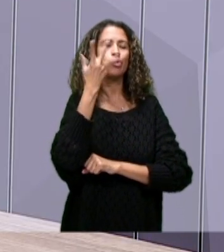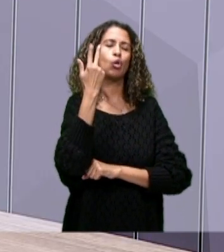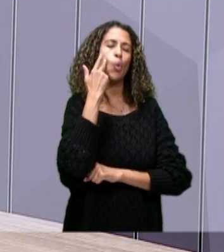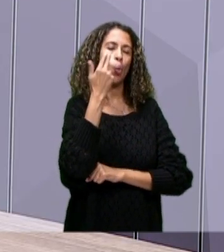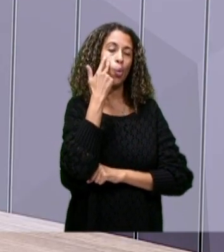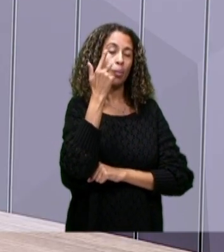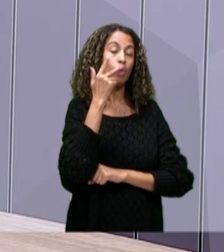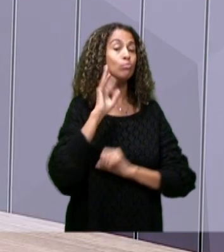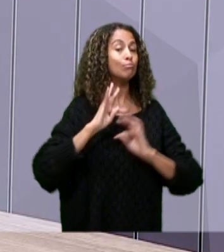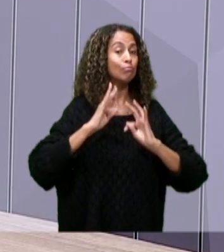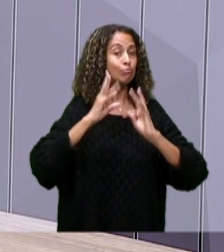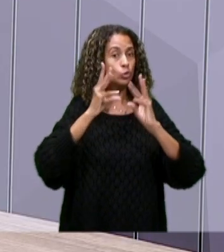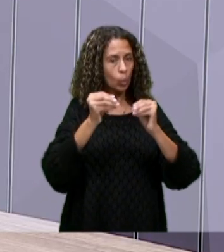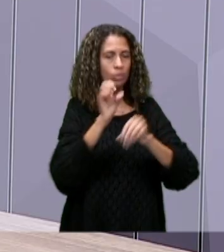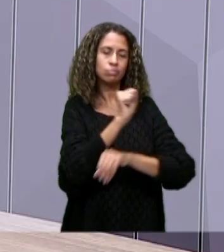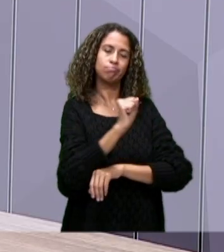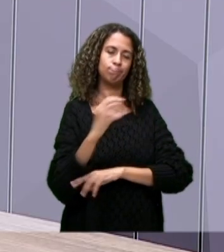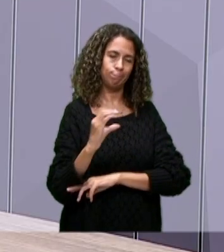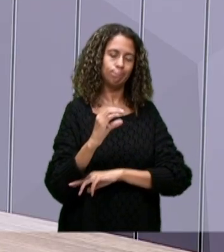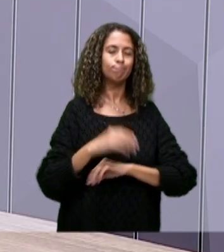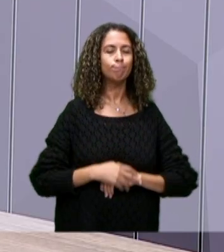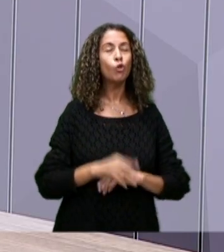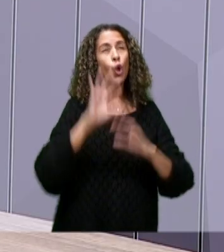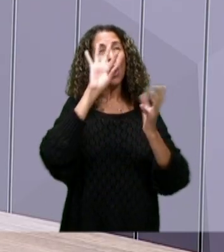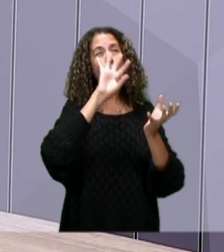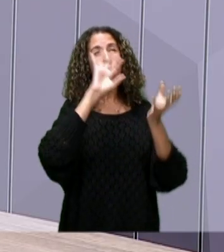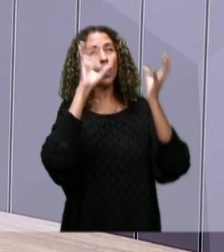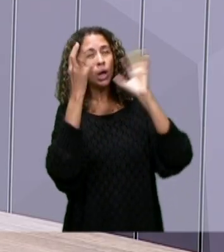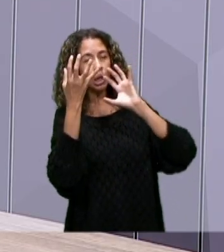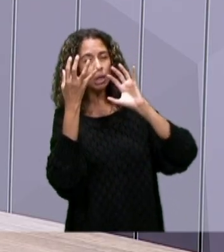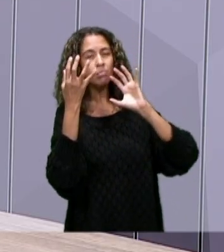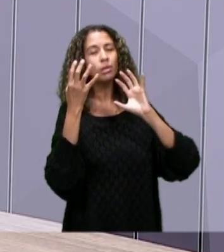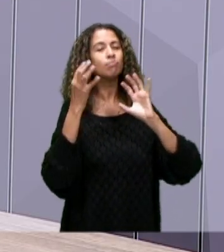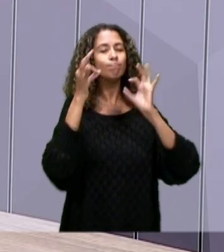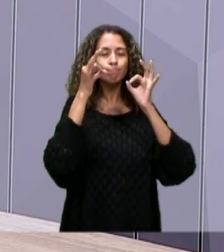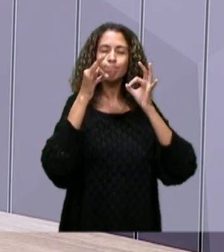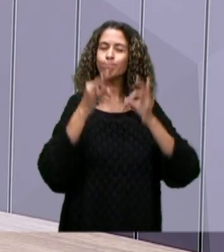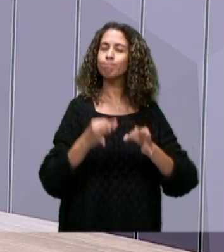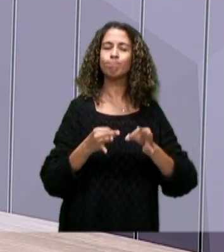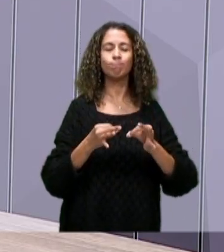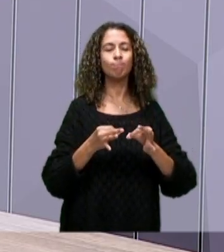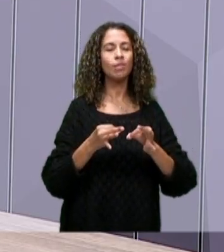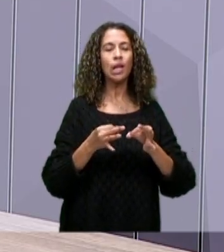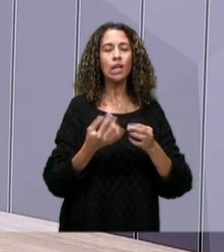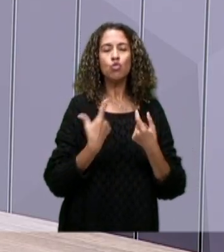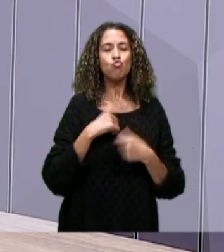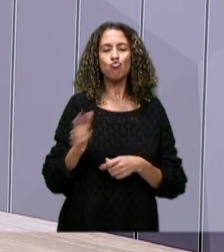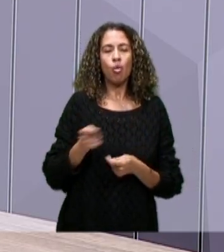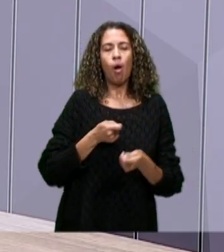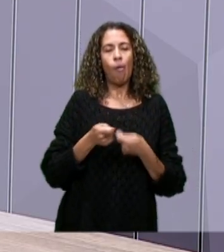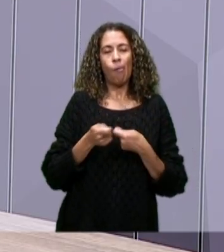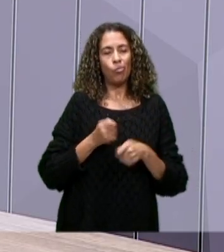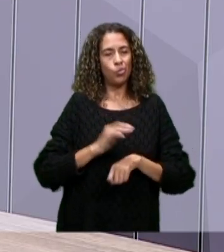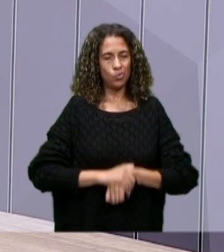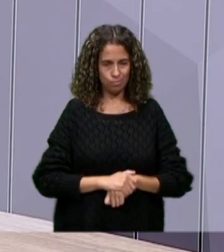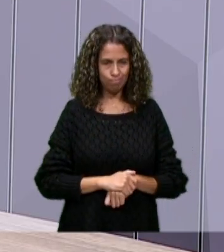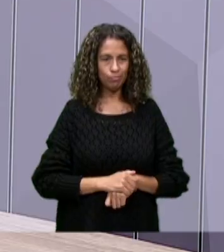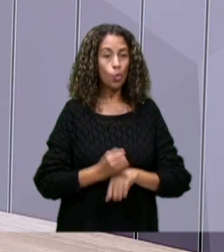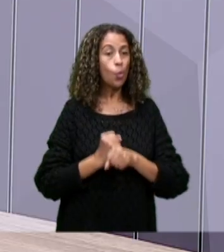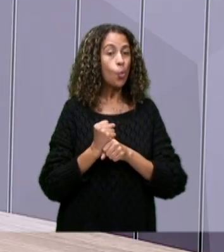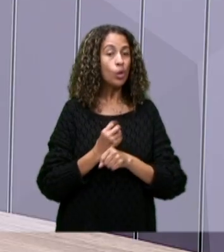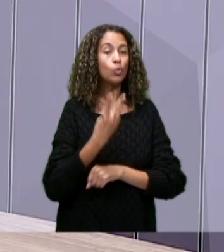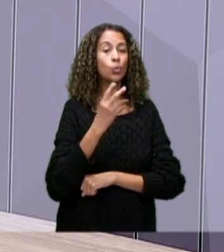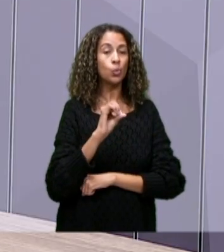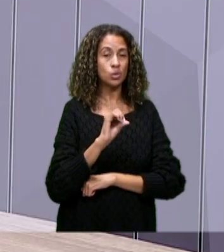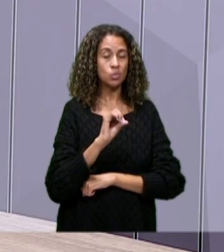todo mesmo. O clima estava definitivamente descontrolado naquele